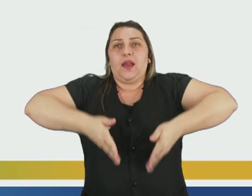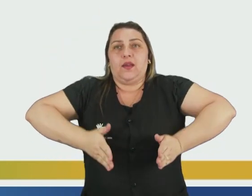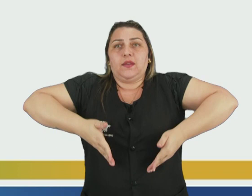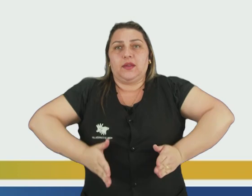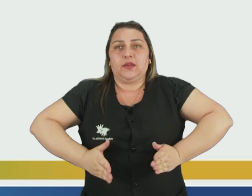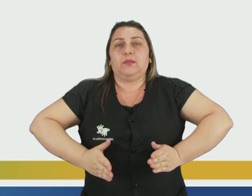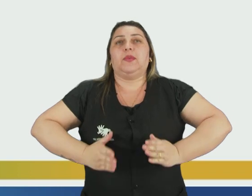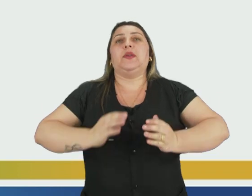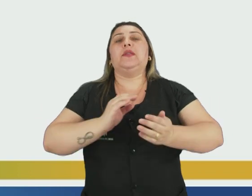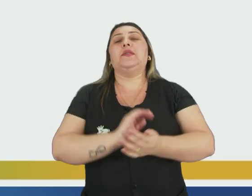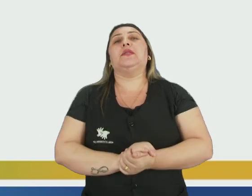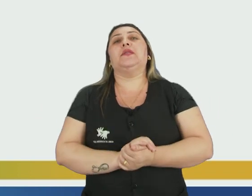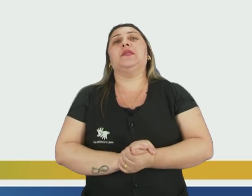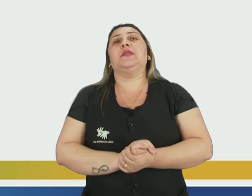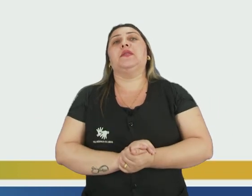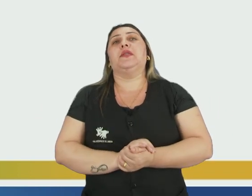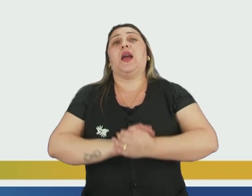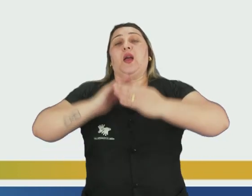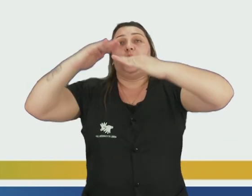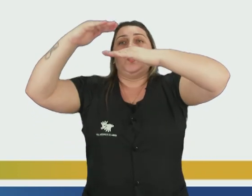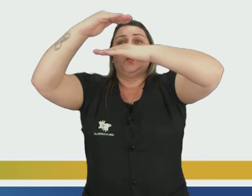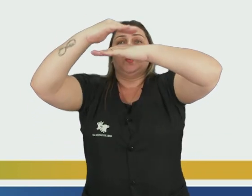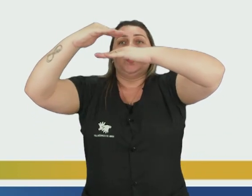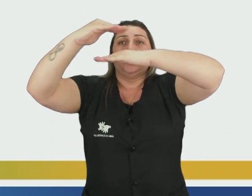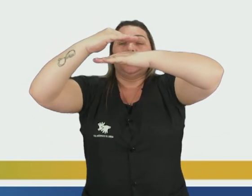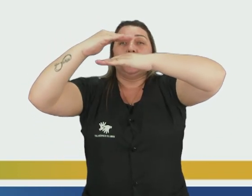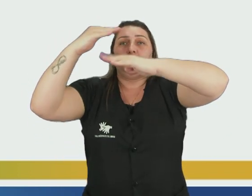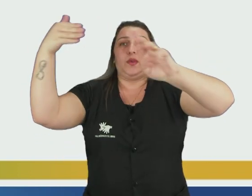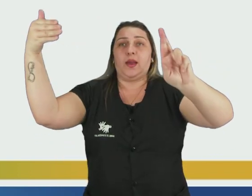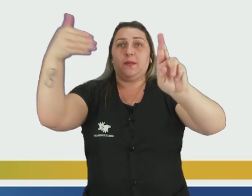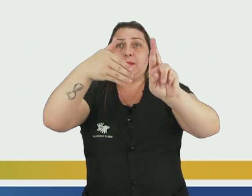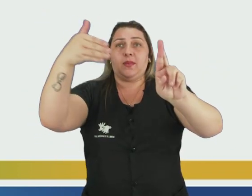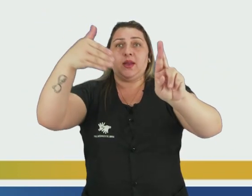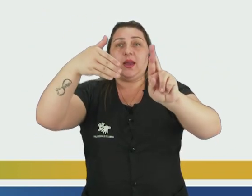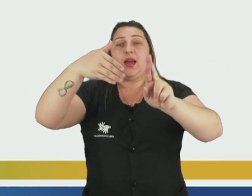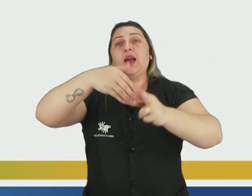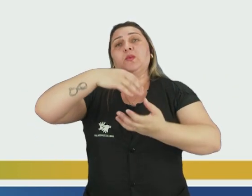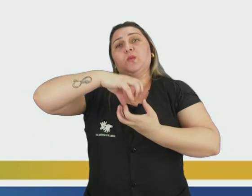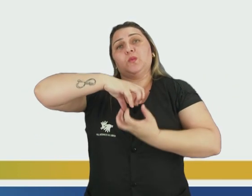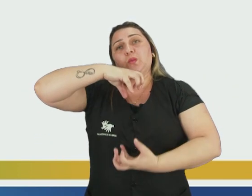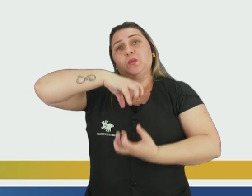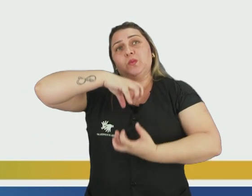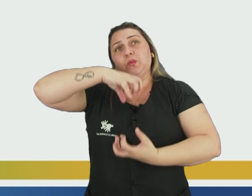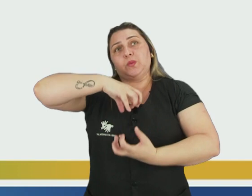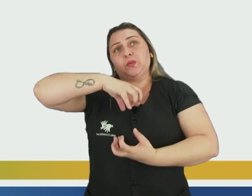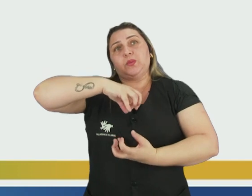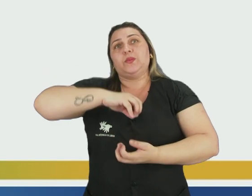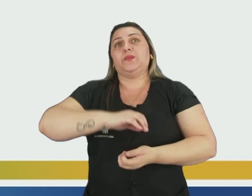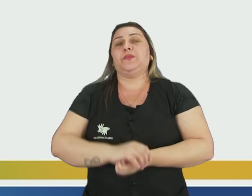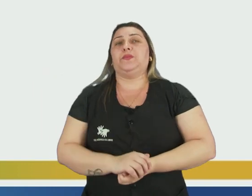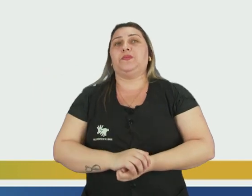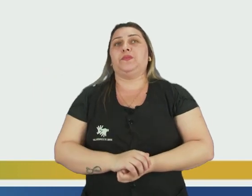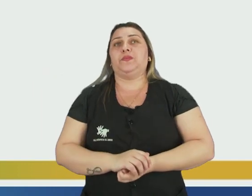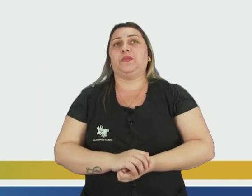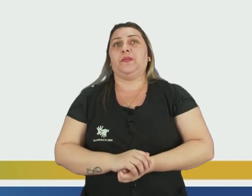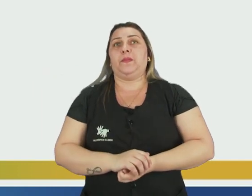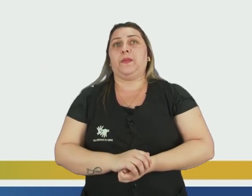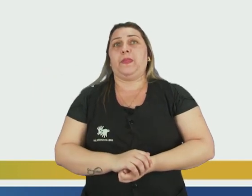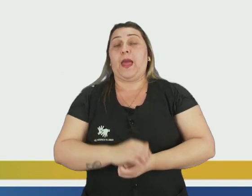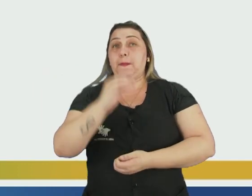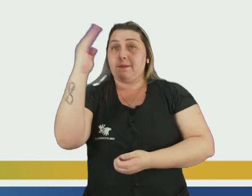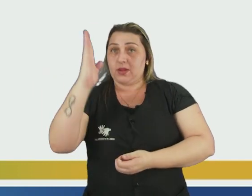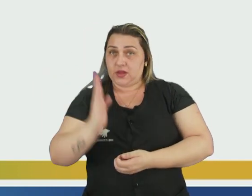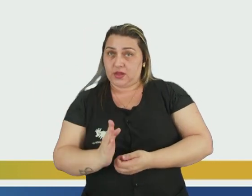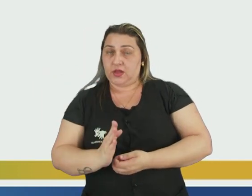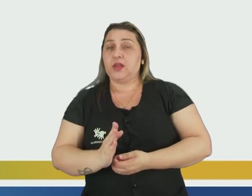natalidade. E acima, no topo, nós temos representando a população idosa. No caso da pirâmide etária